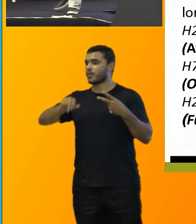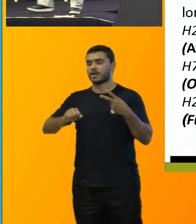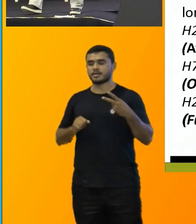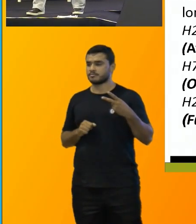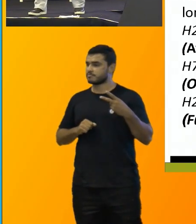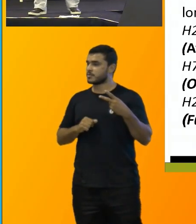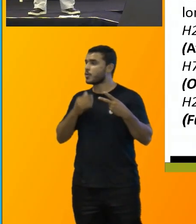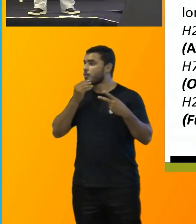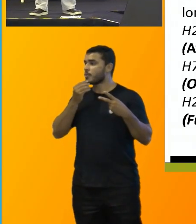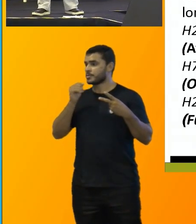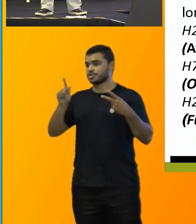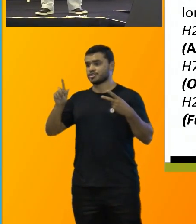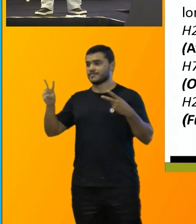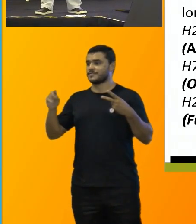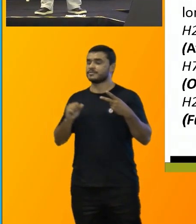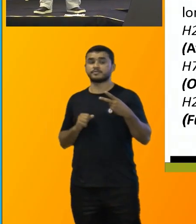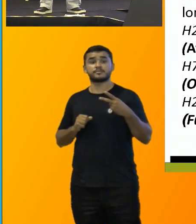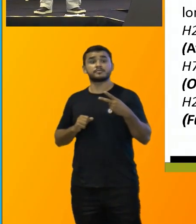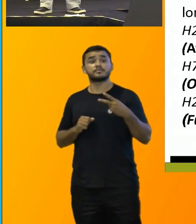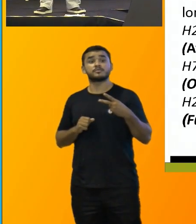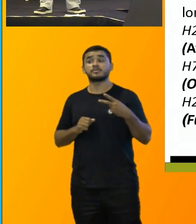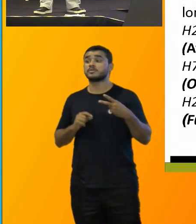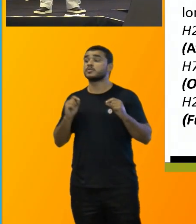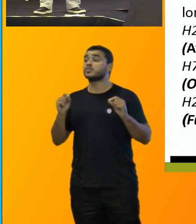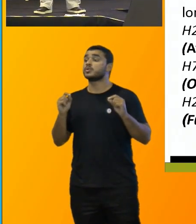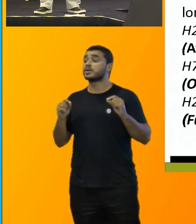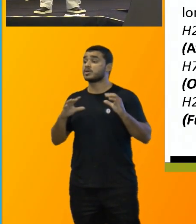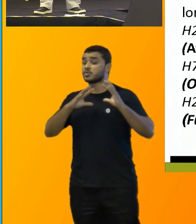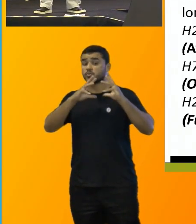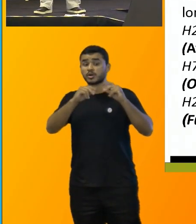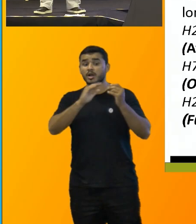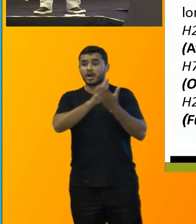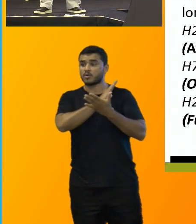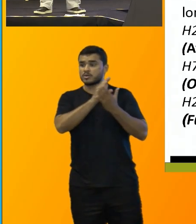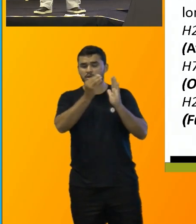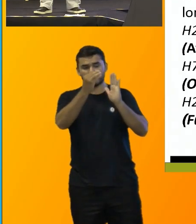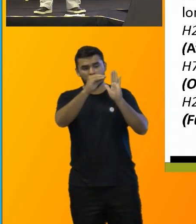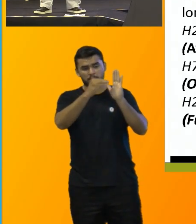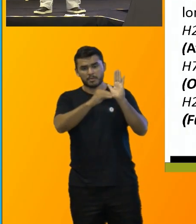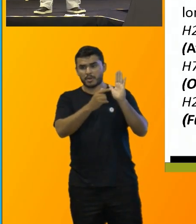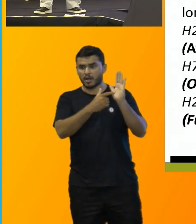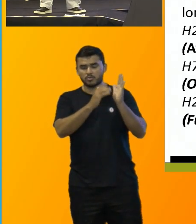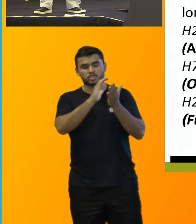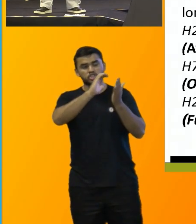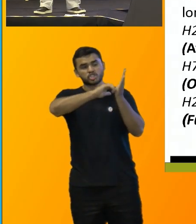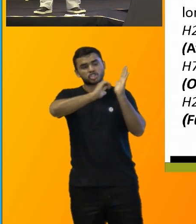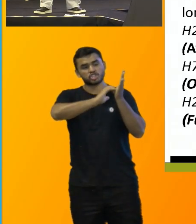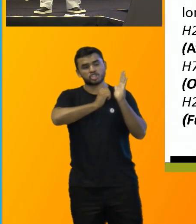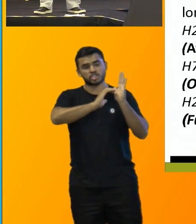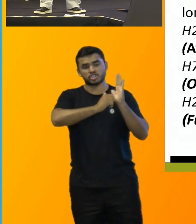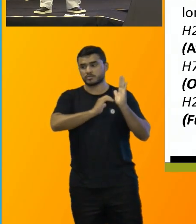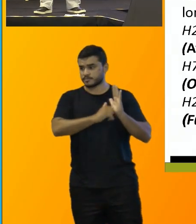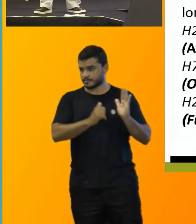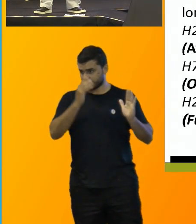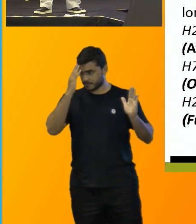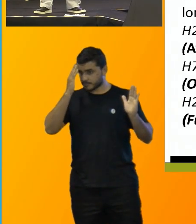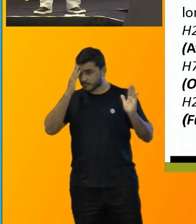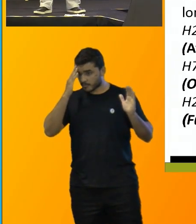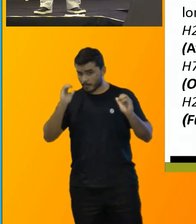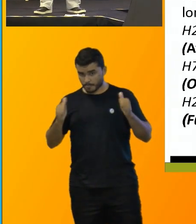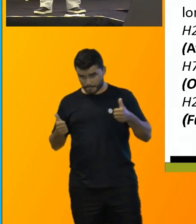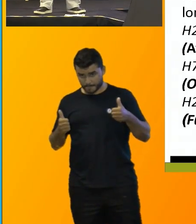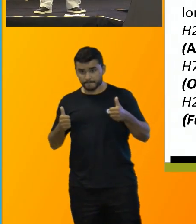Vargas. Pelo contrário, foi o desfazimento de algo que foi feito na era Vargas. Todo mundo está comigo até